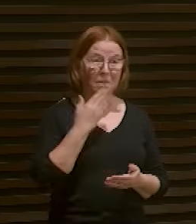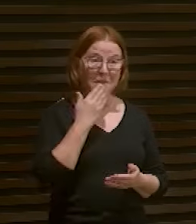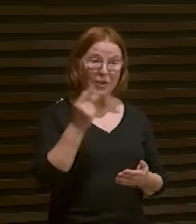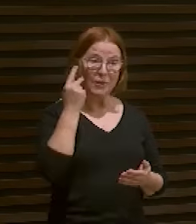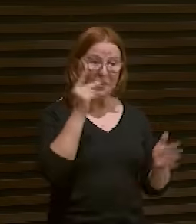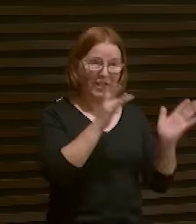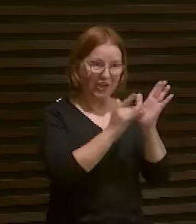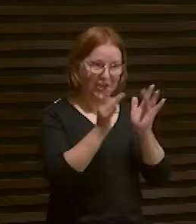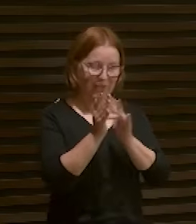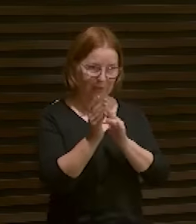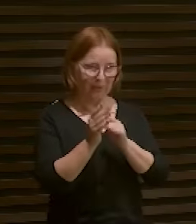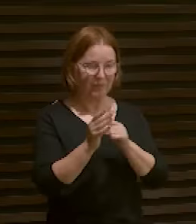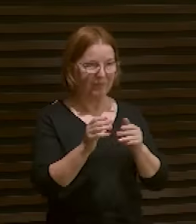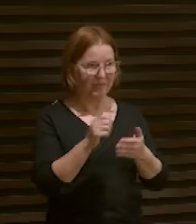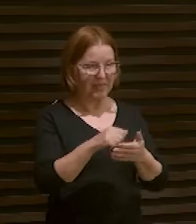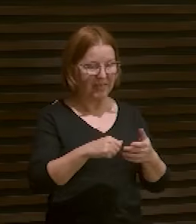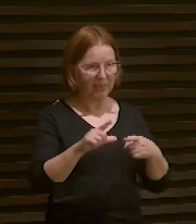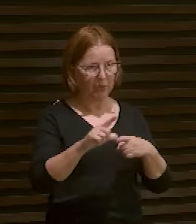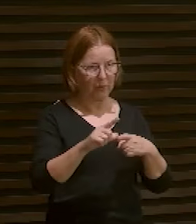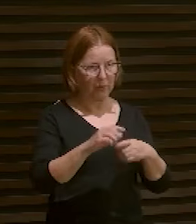a 56.